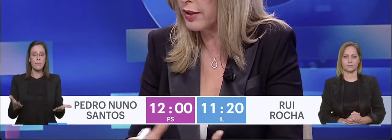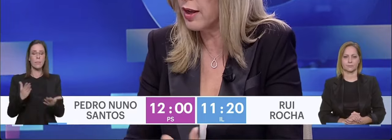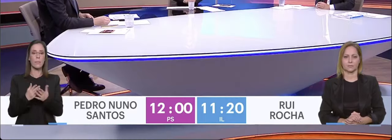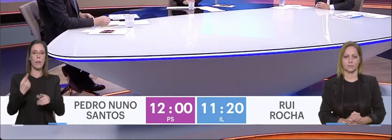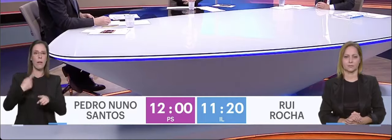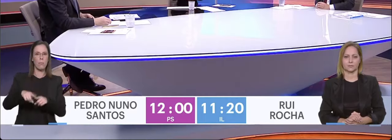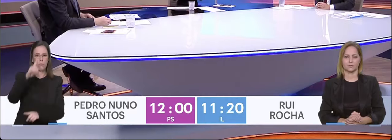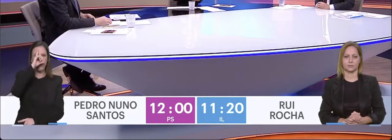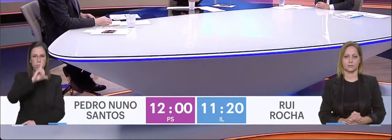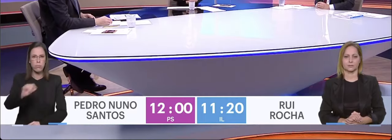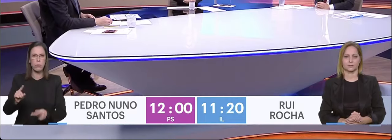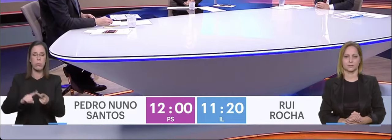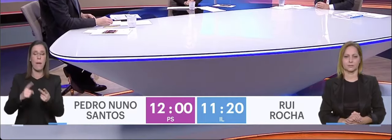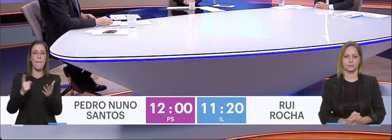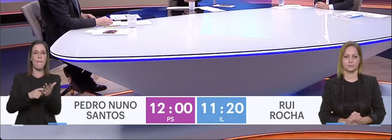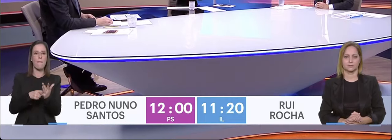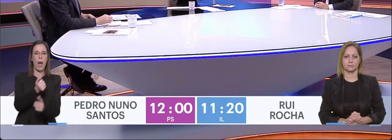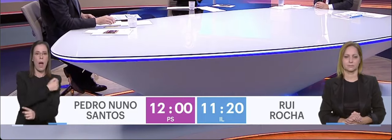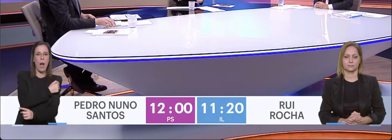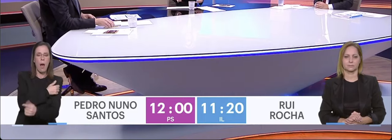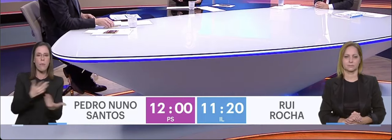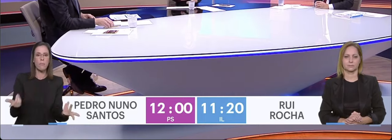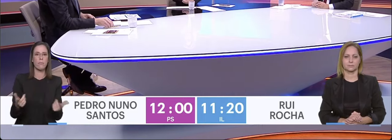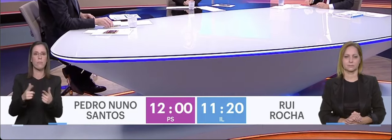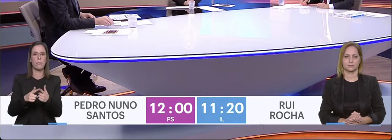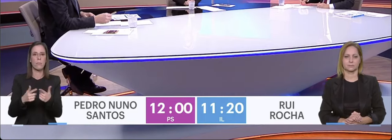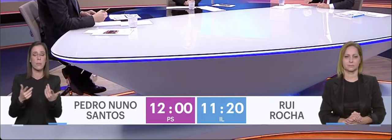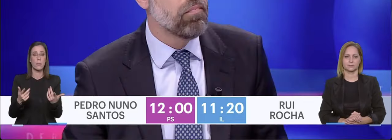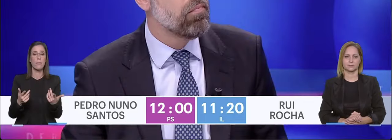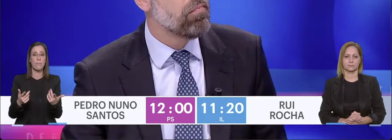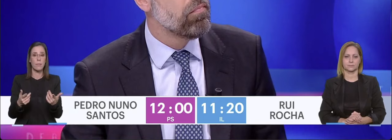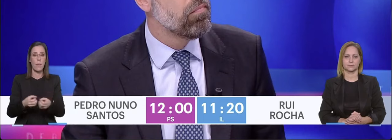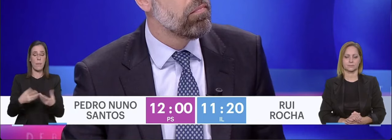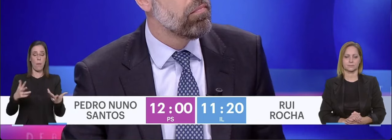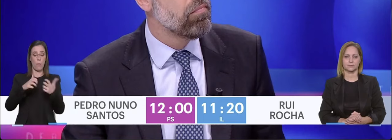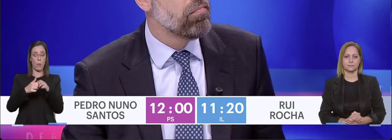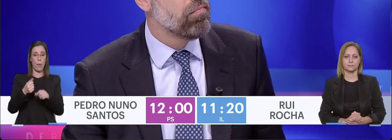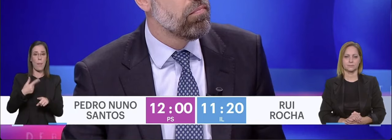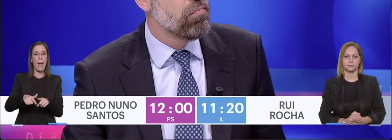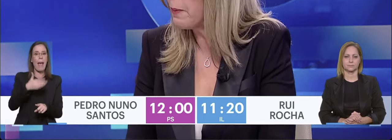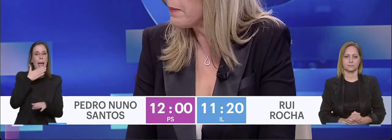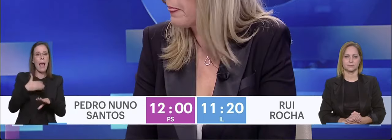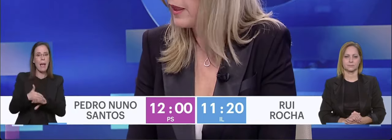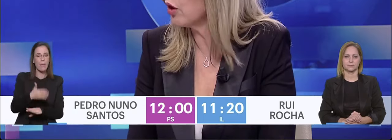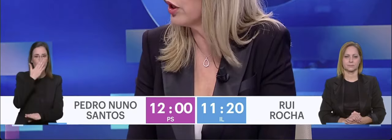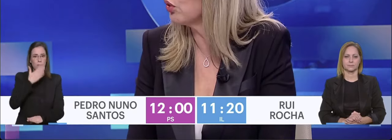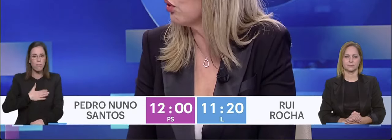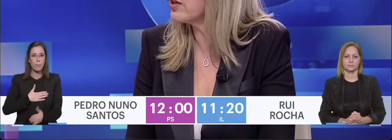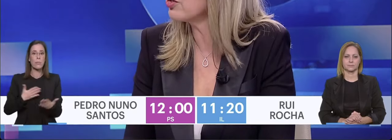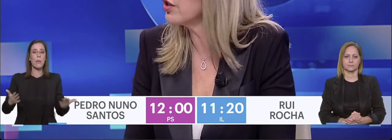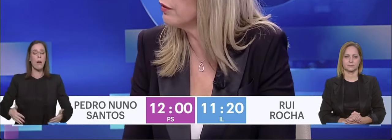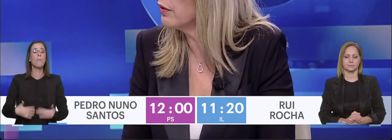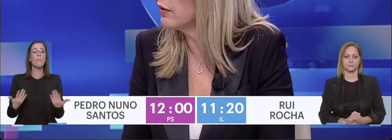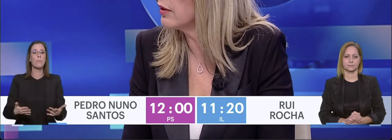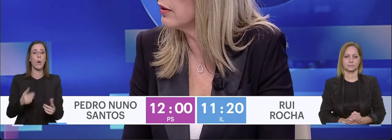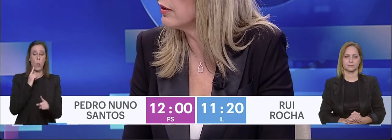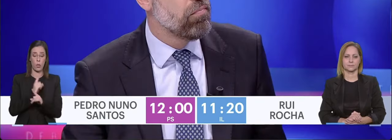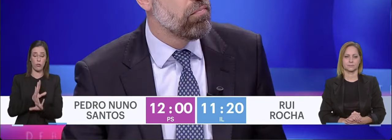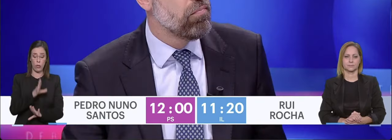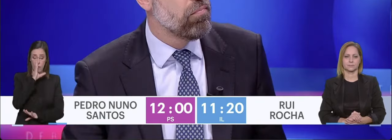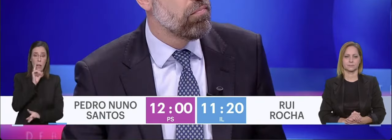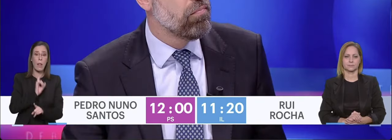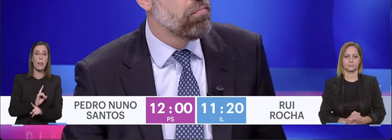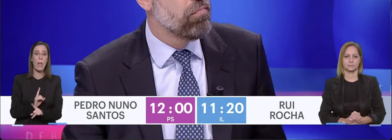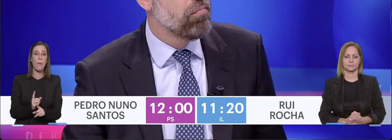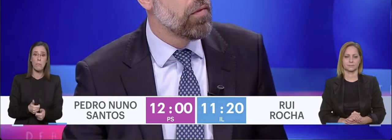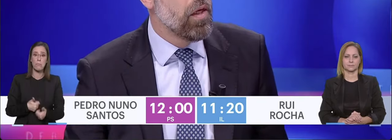das rendas altas como da falta de habitação a questão do flop que foi a o programa das rendas acessíveis quando quando lá esteve